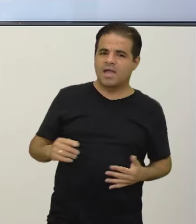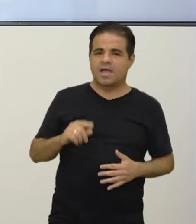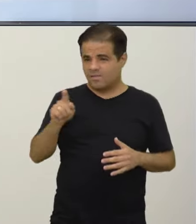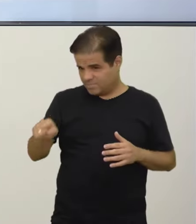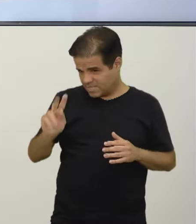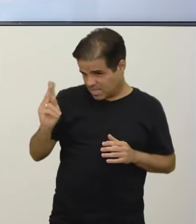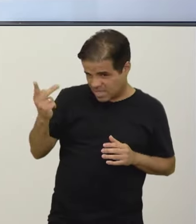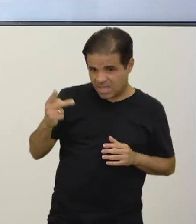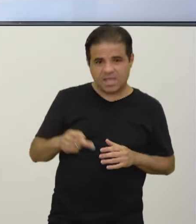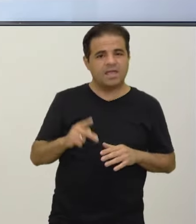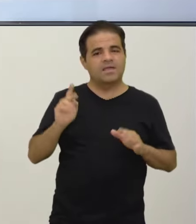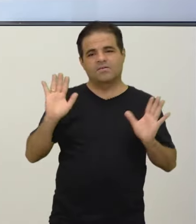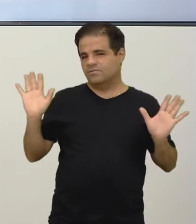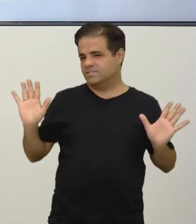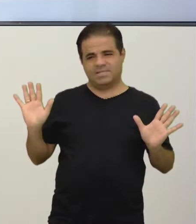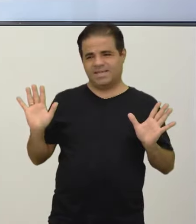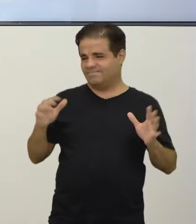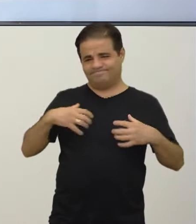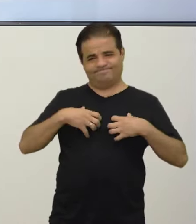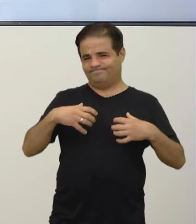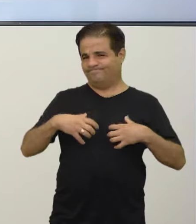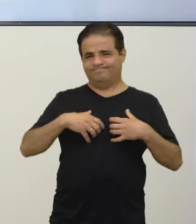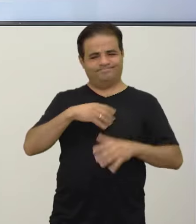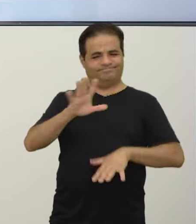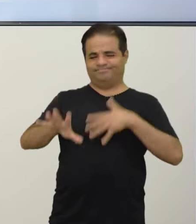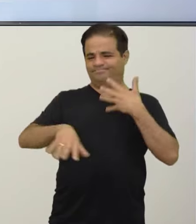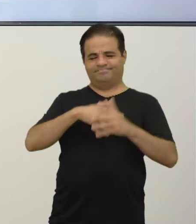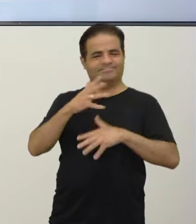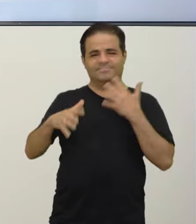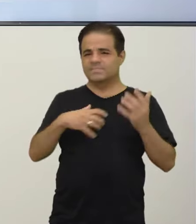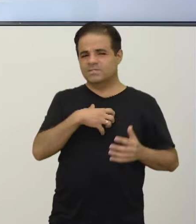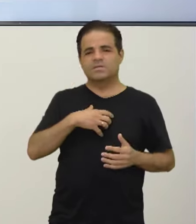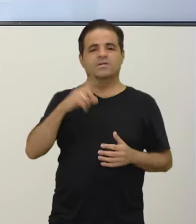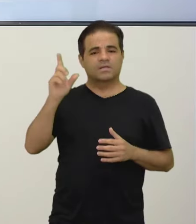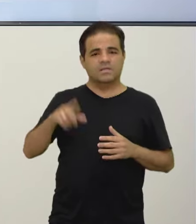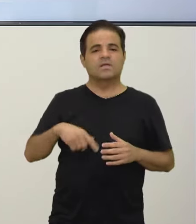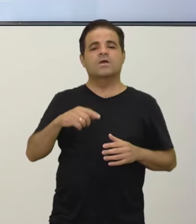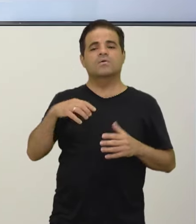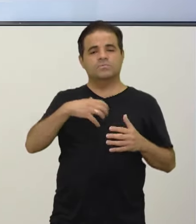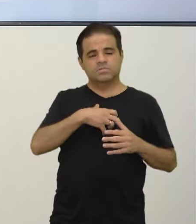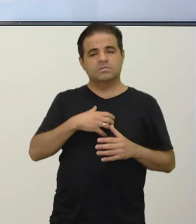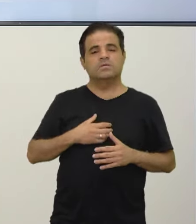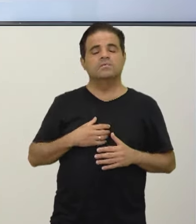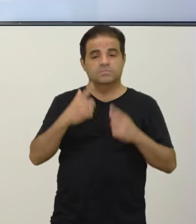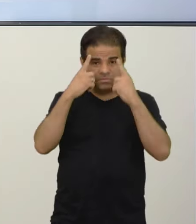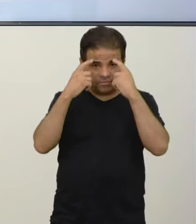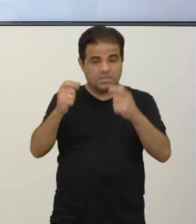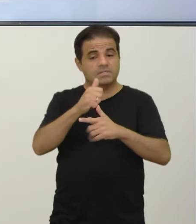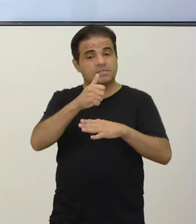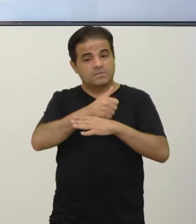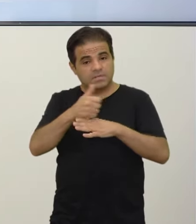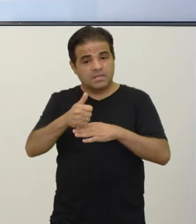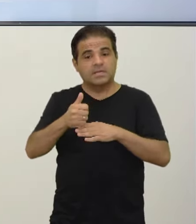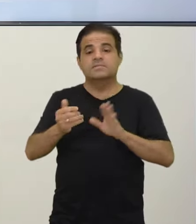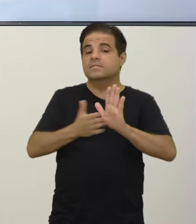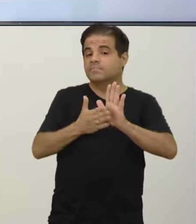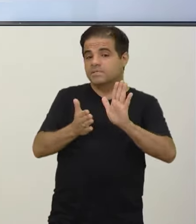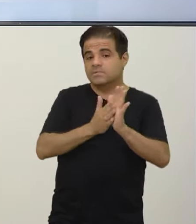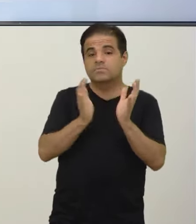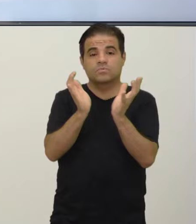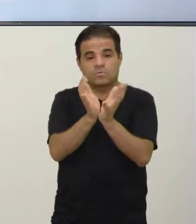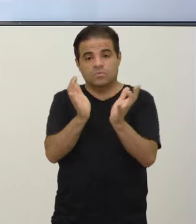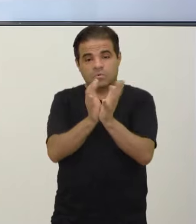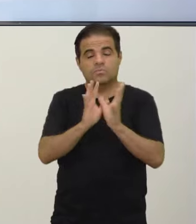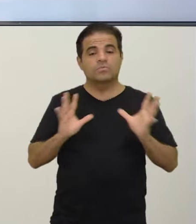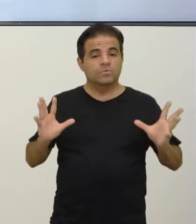é gay, você é espalhafatoso. E isso é um tipo de violência moral. Você está estabelecendo para um grupo inteiro